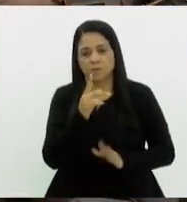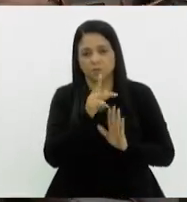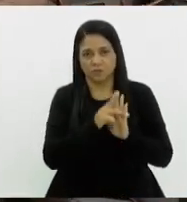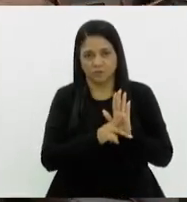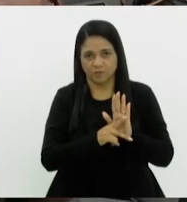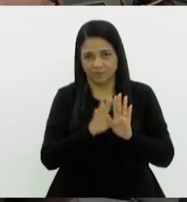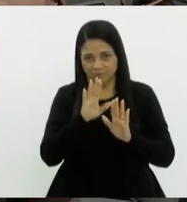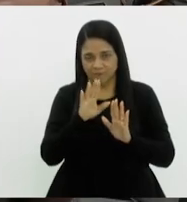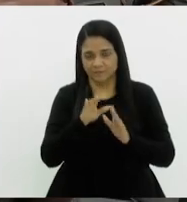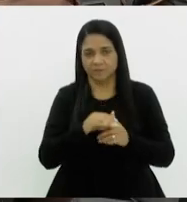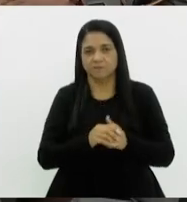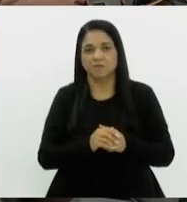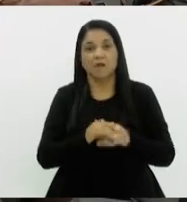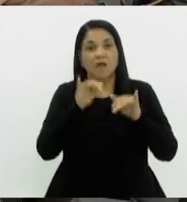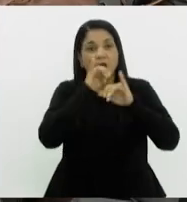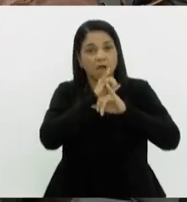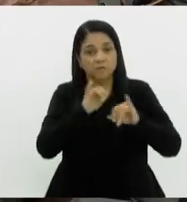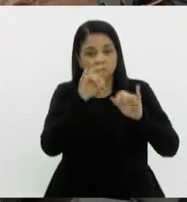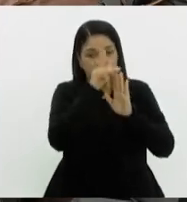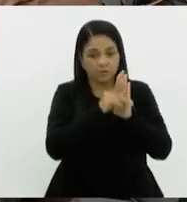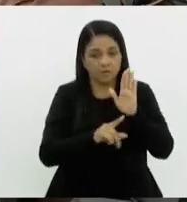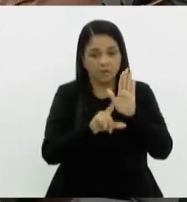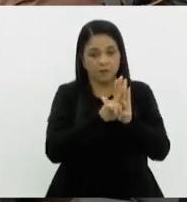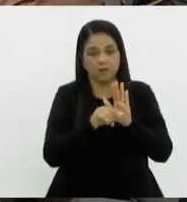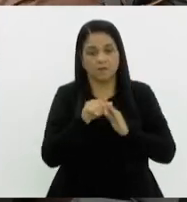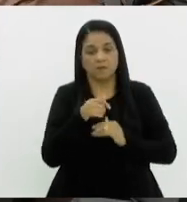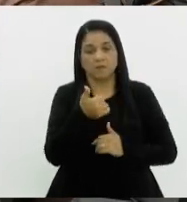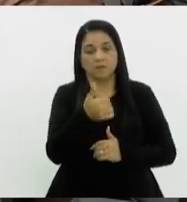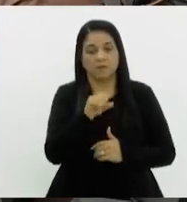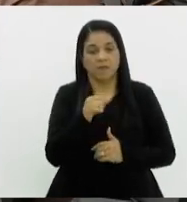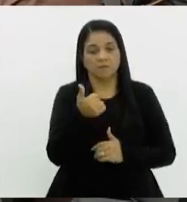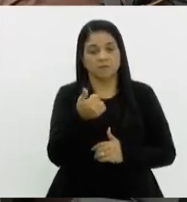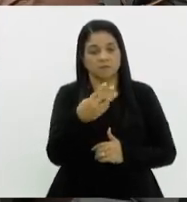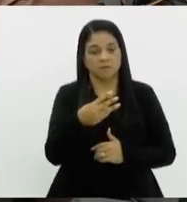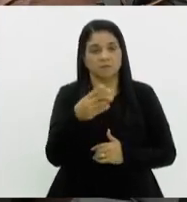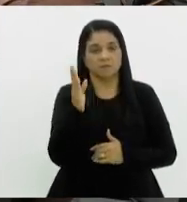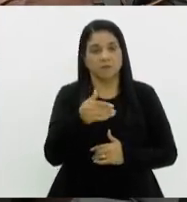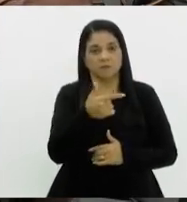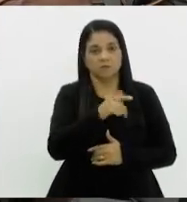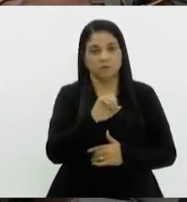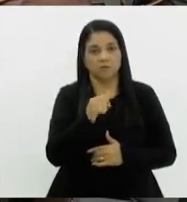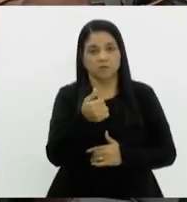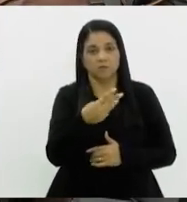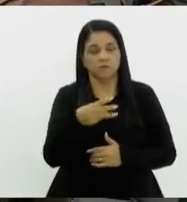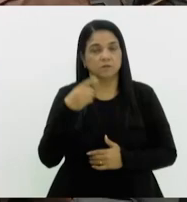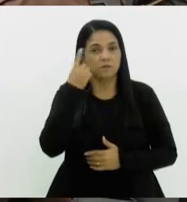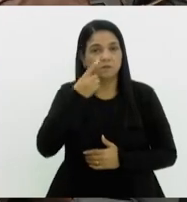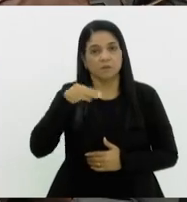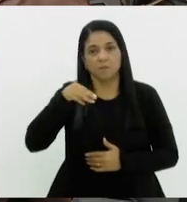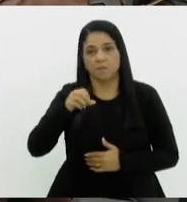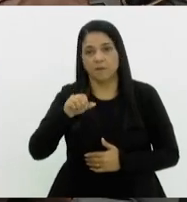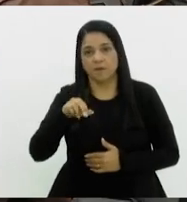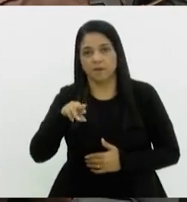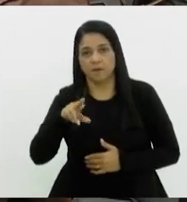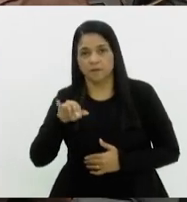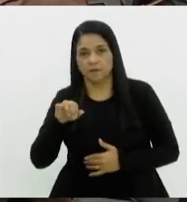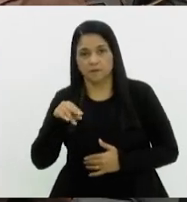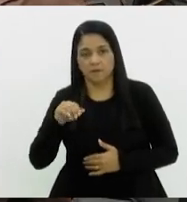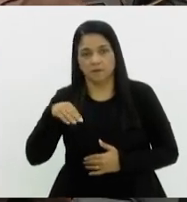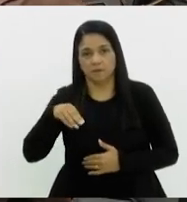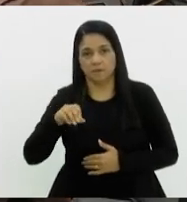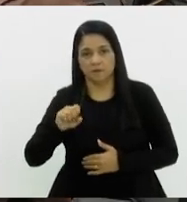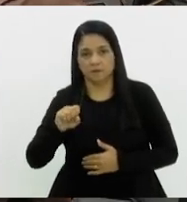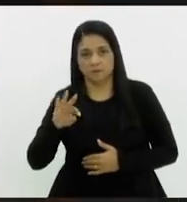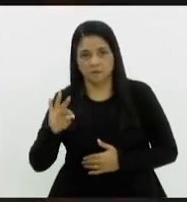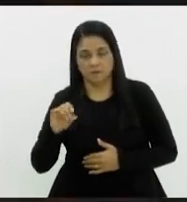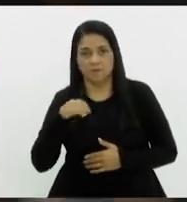aqui. Anuncio o projeto de lei número 1013 de 23, de autoria da deputada Marina, do MST, que dispõe sobre a